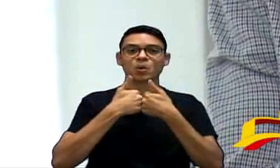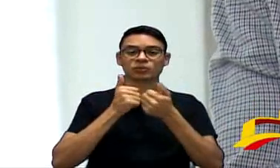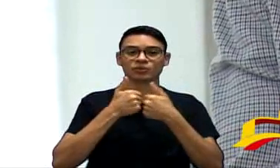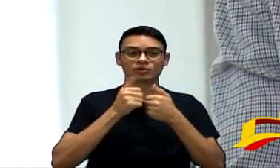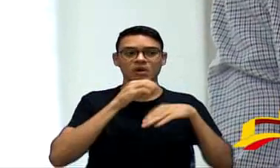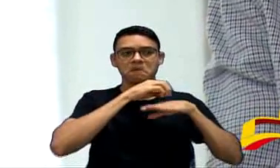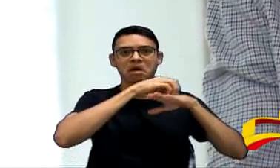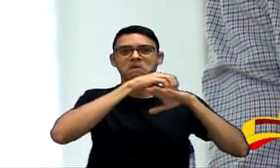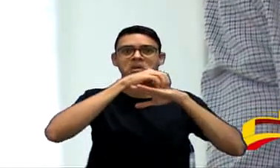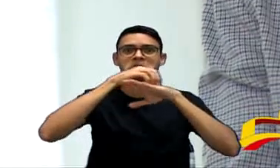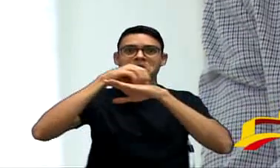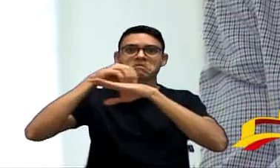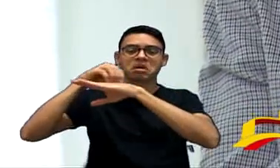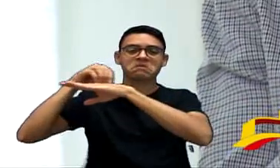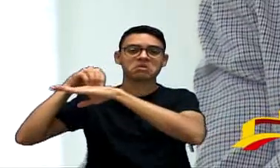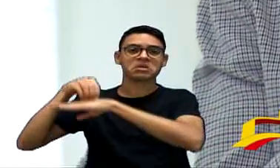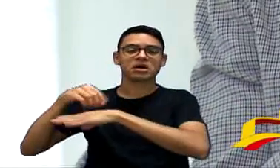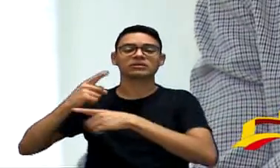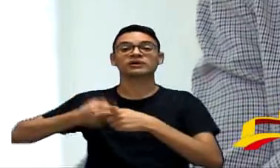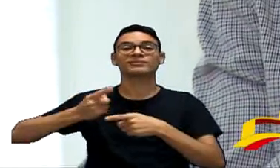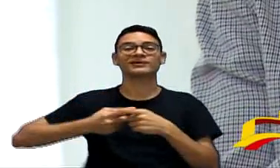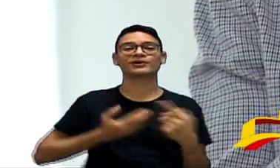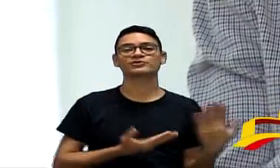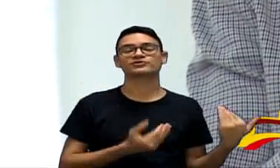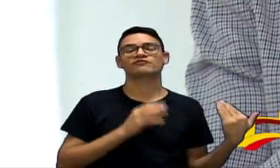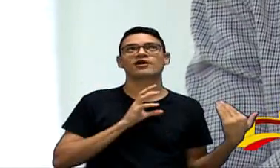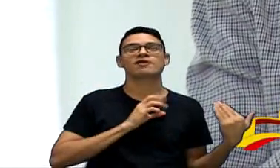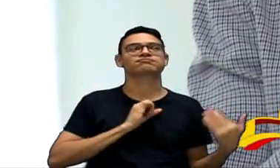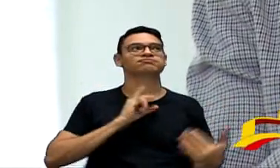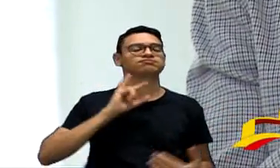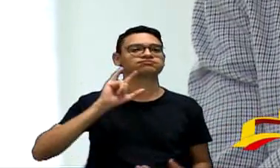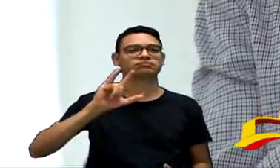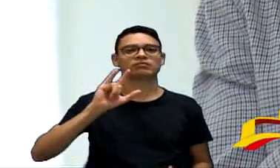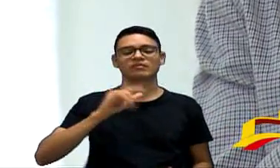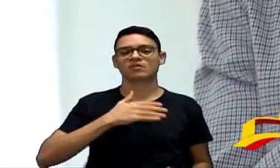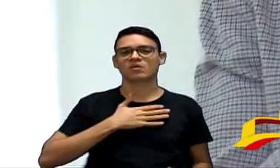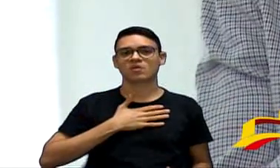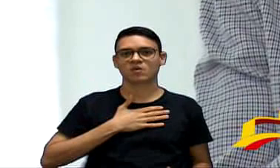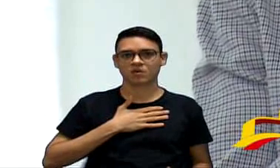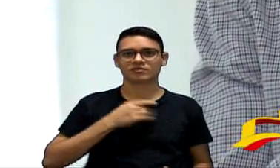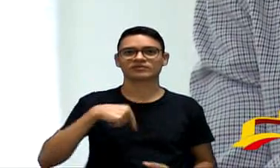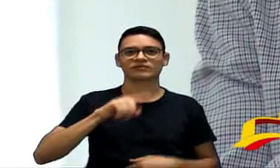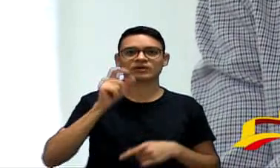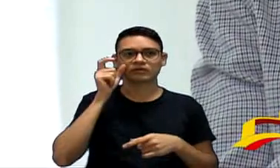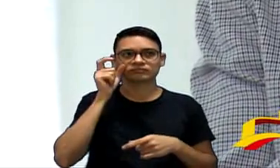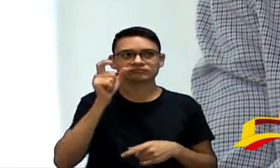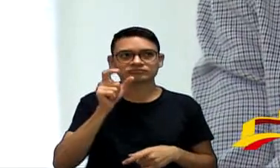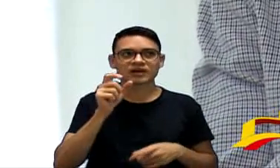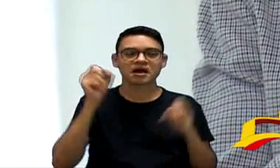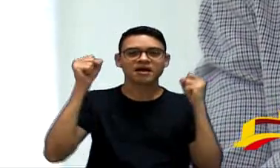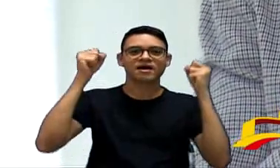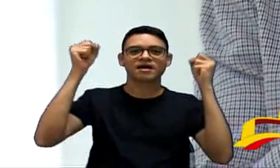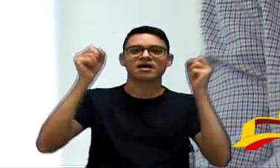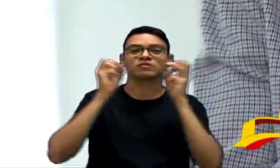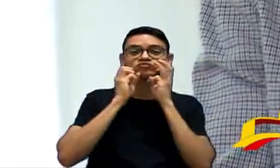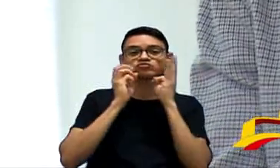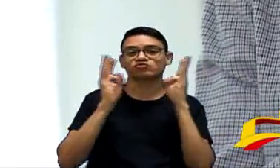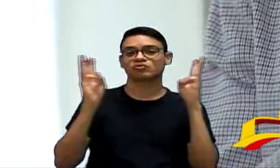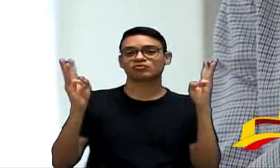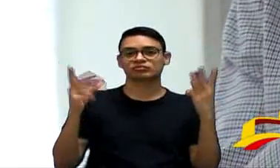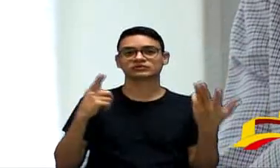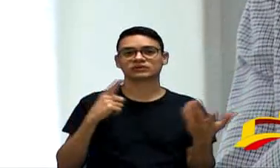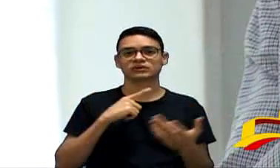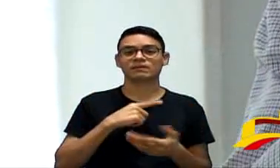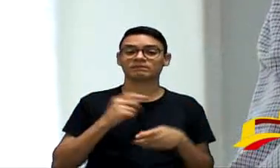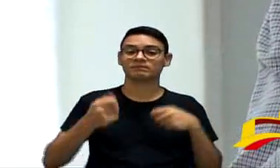inclusive, para assistir, porque a juventude adora aqueles que estavam lá. Gostam demais. Por favor, vereador Cristiano. Então, precisa